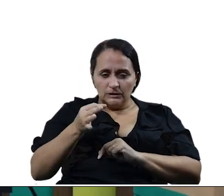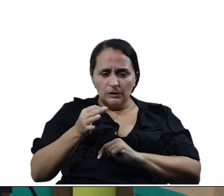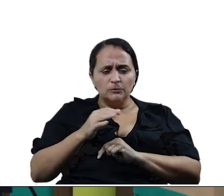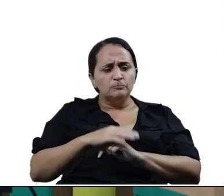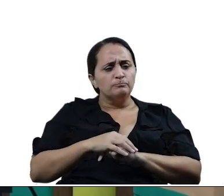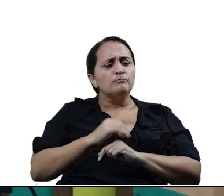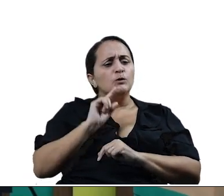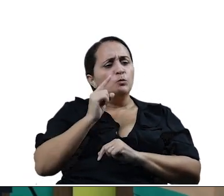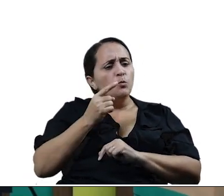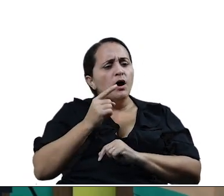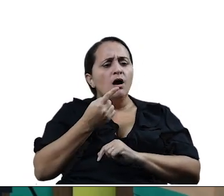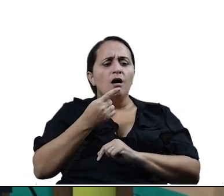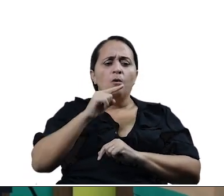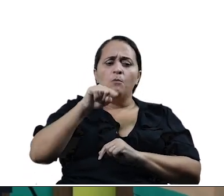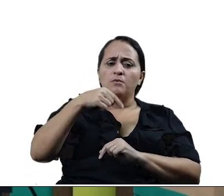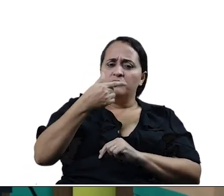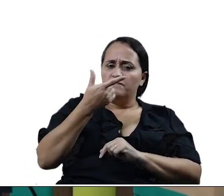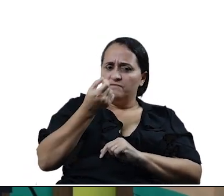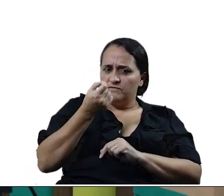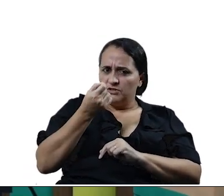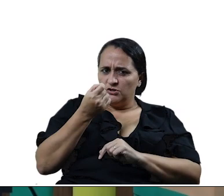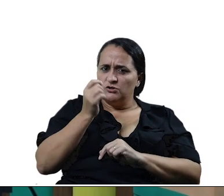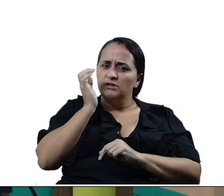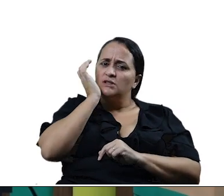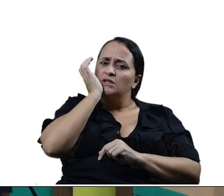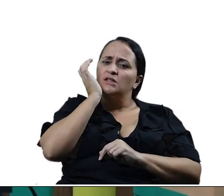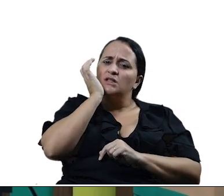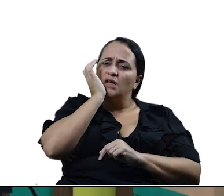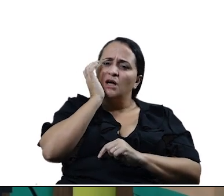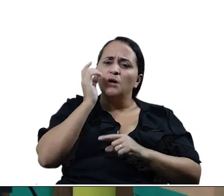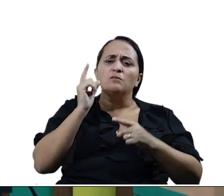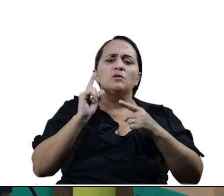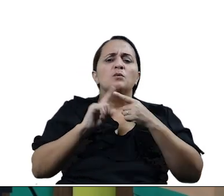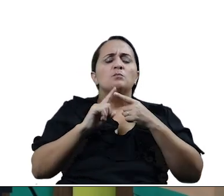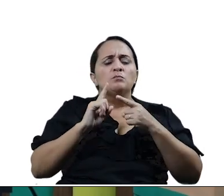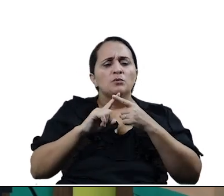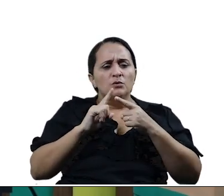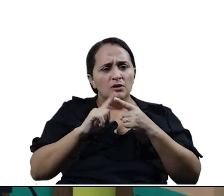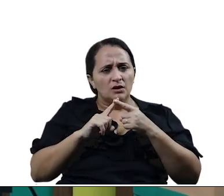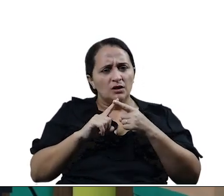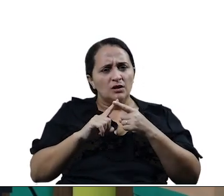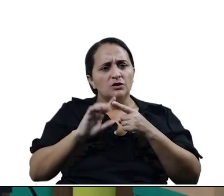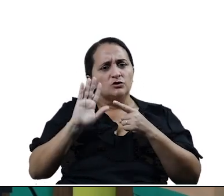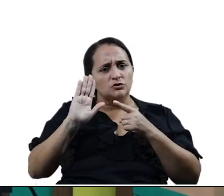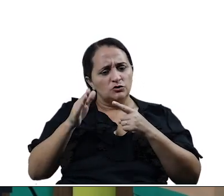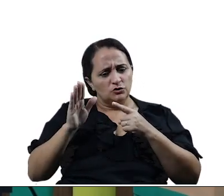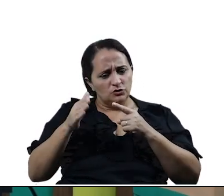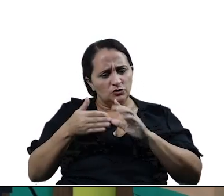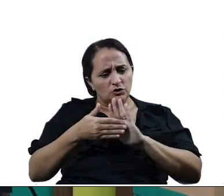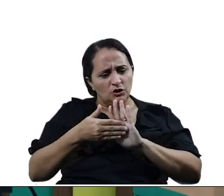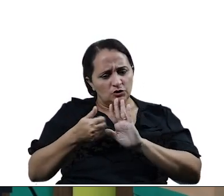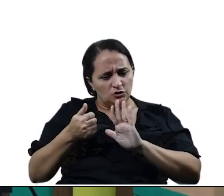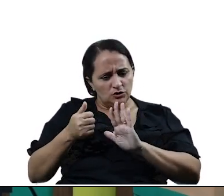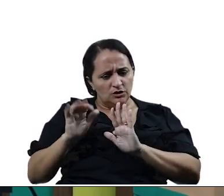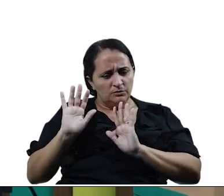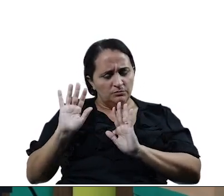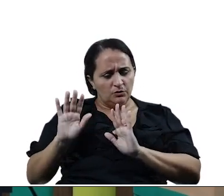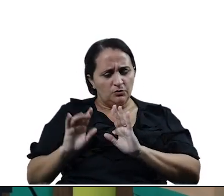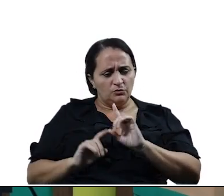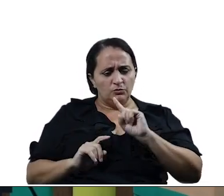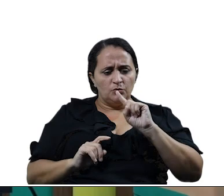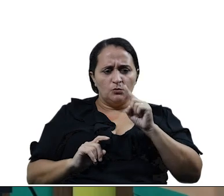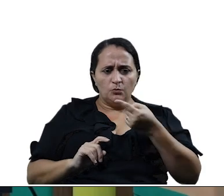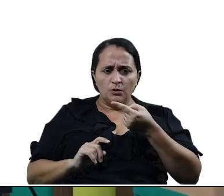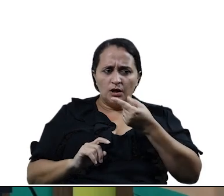R$1,20. Por quê? Porque eu tirei os 80 centavos da paçoca dos R$2. Sobrou isso. É a primeira coisa que a